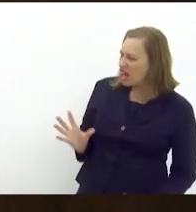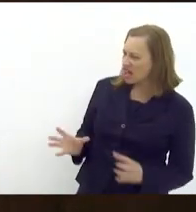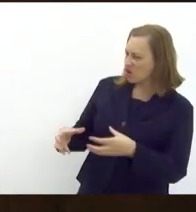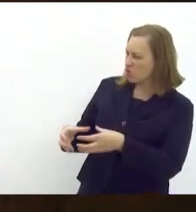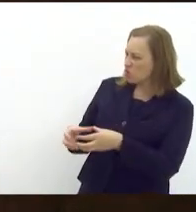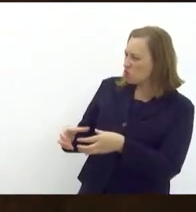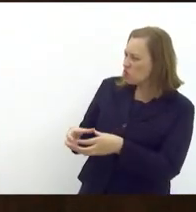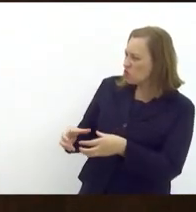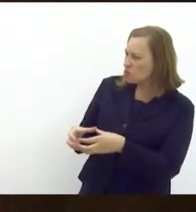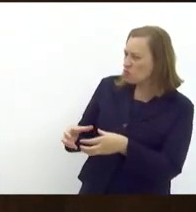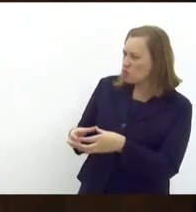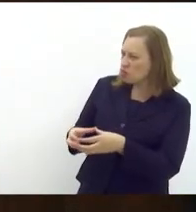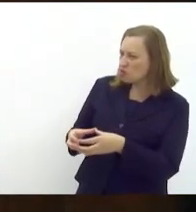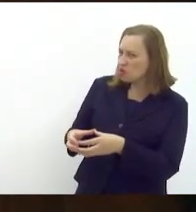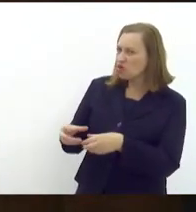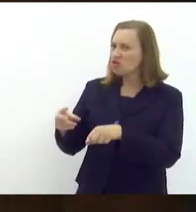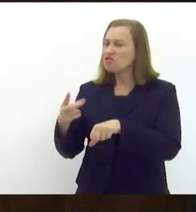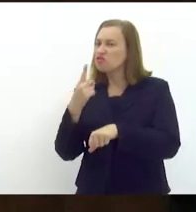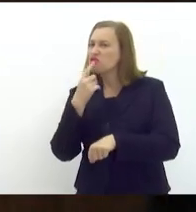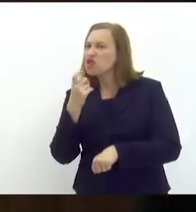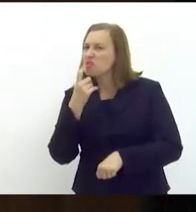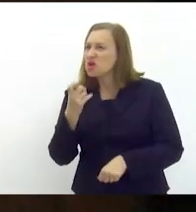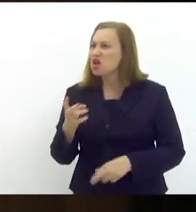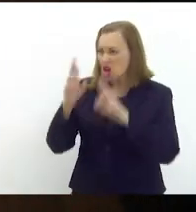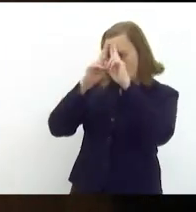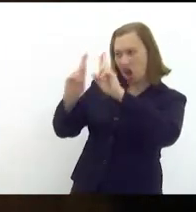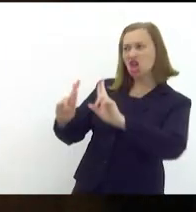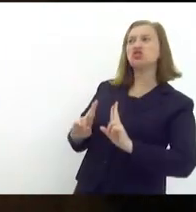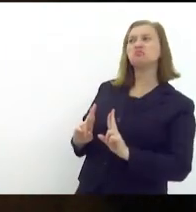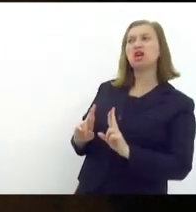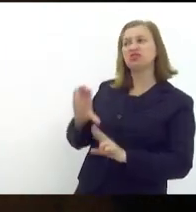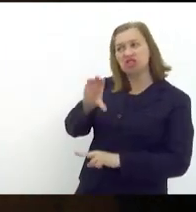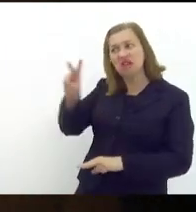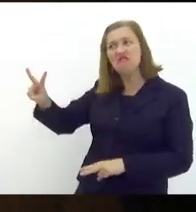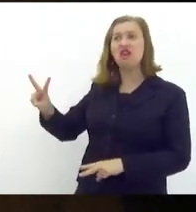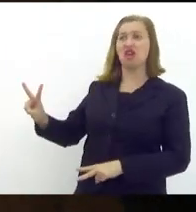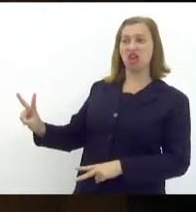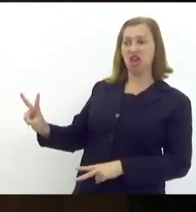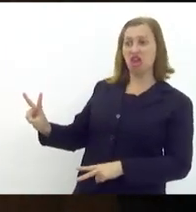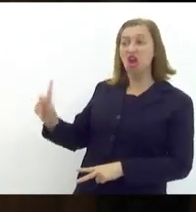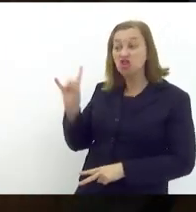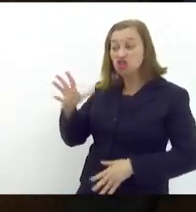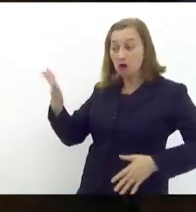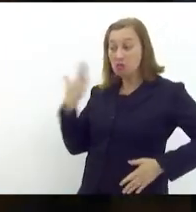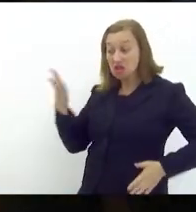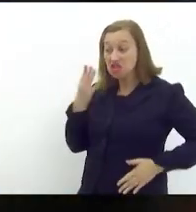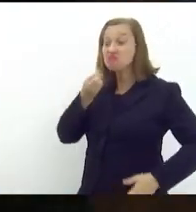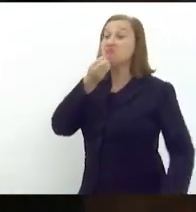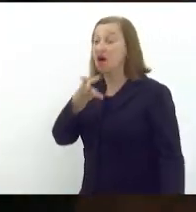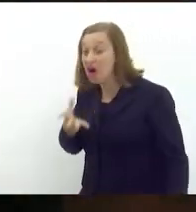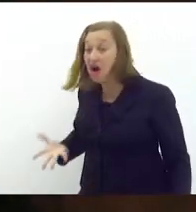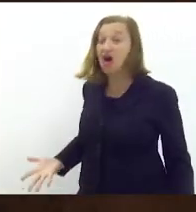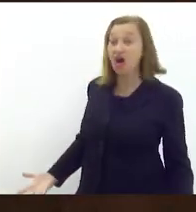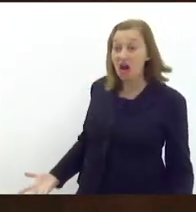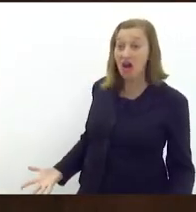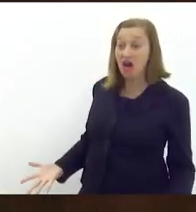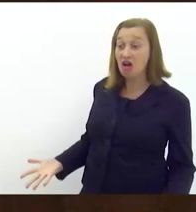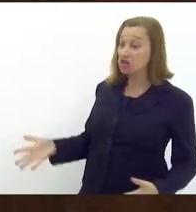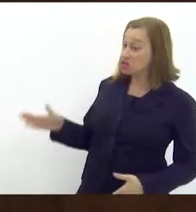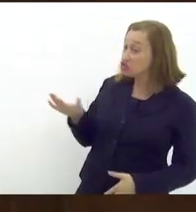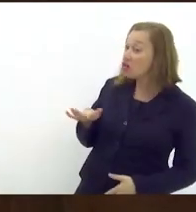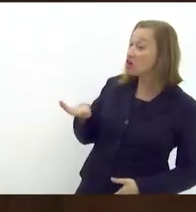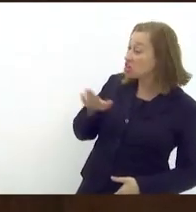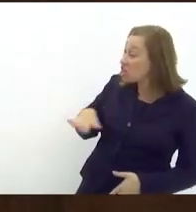Vermelho Abra o aspas respeita o CV que só tem bandido brabo só menor de guerra